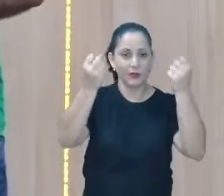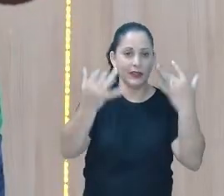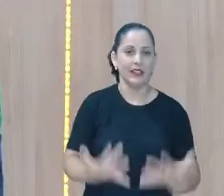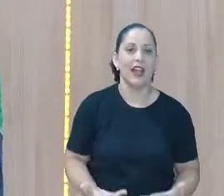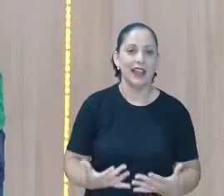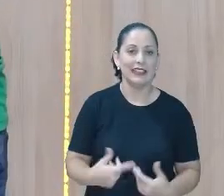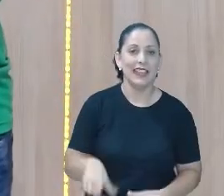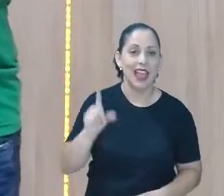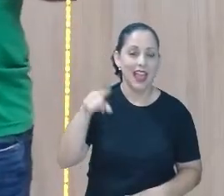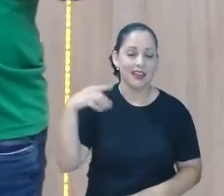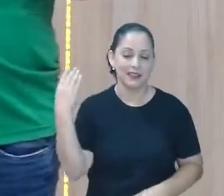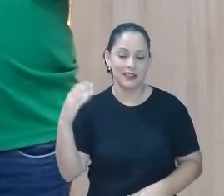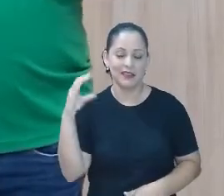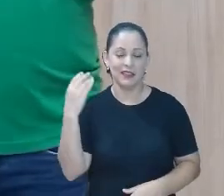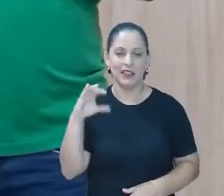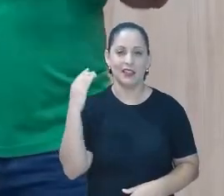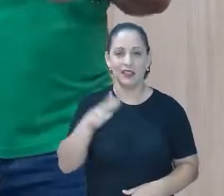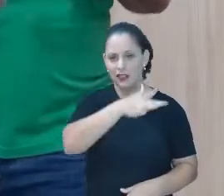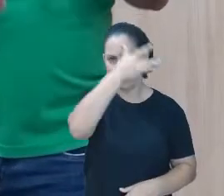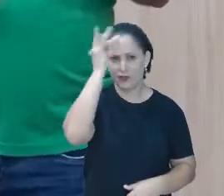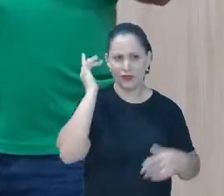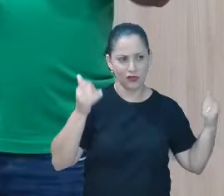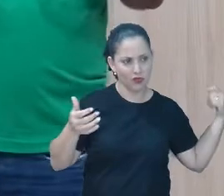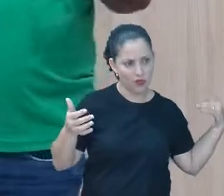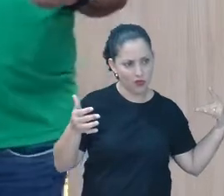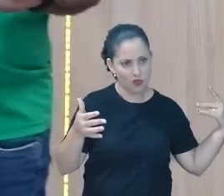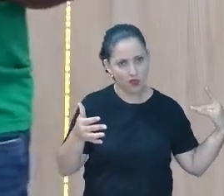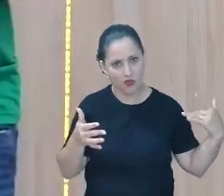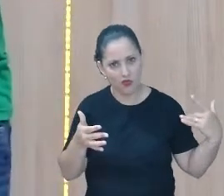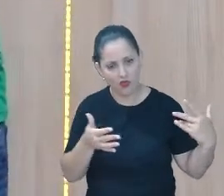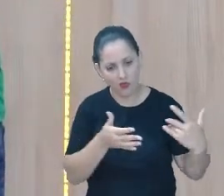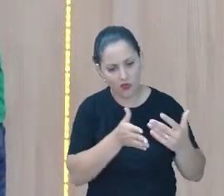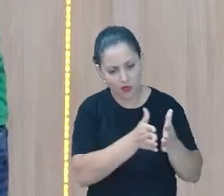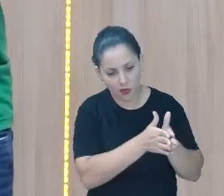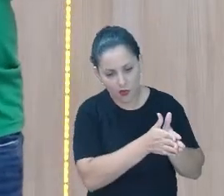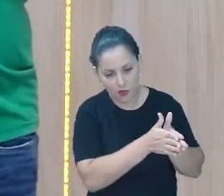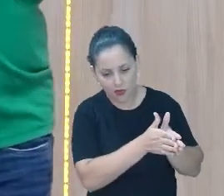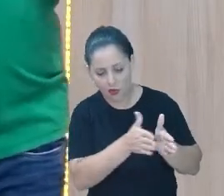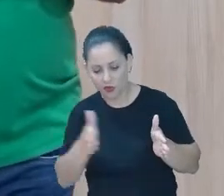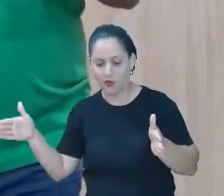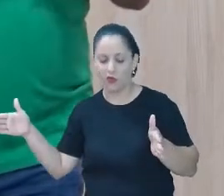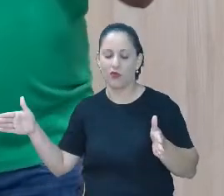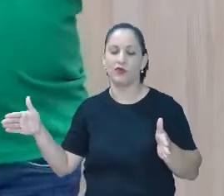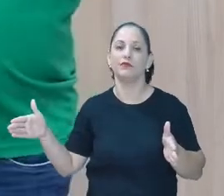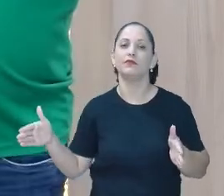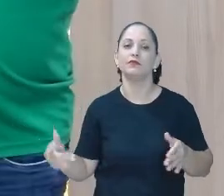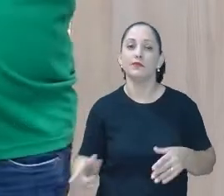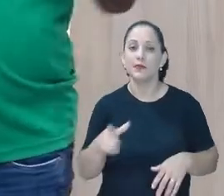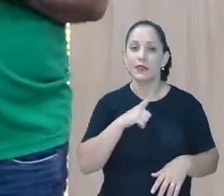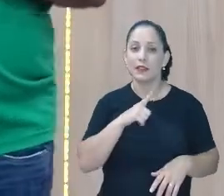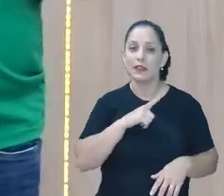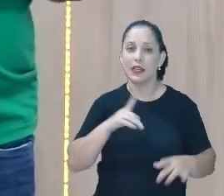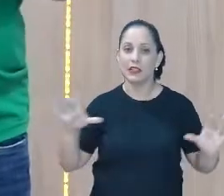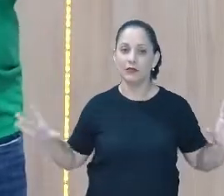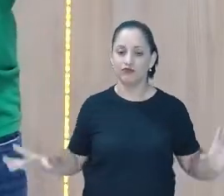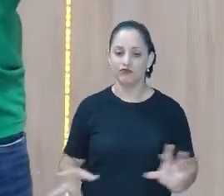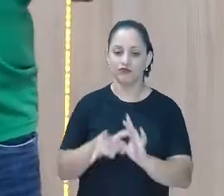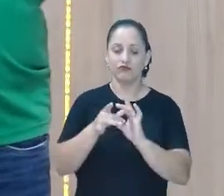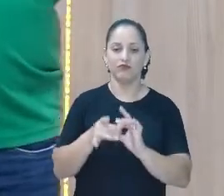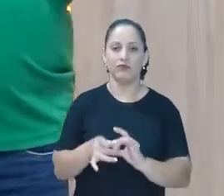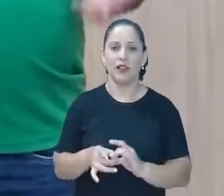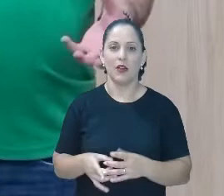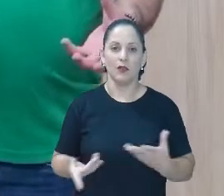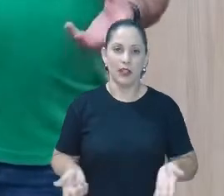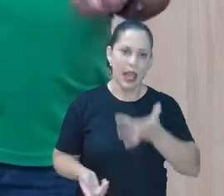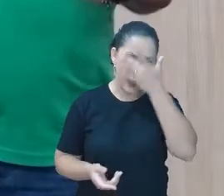né? Então, a história ela tem essa relação, né, de ligação aí entre o homem e o tempo, né?